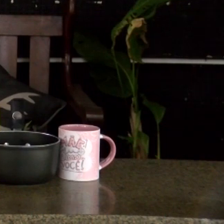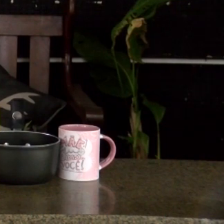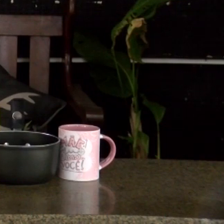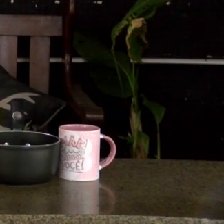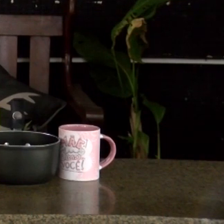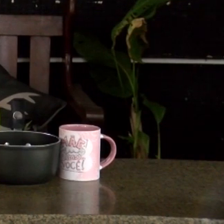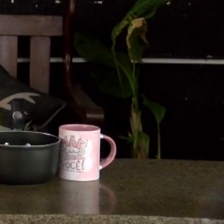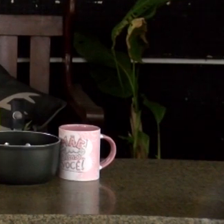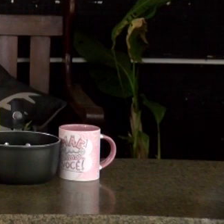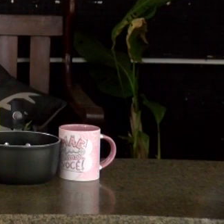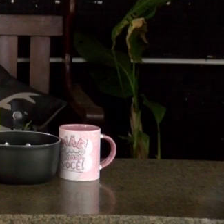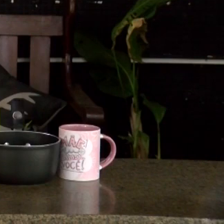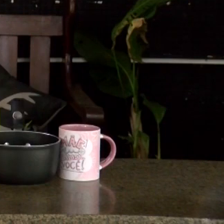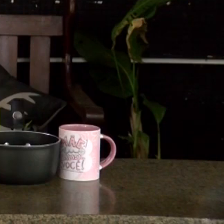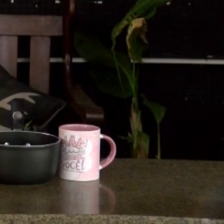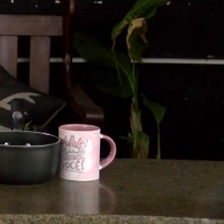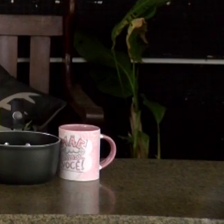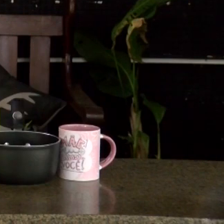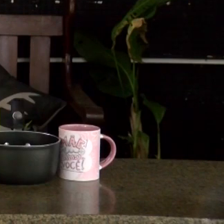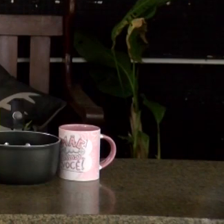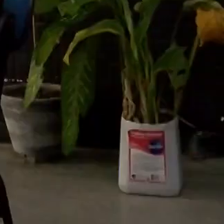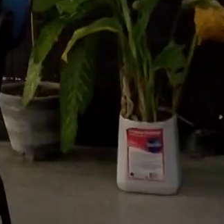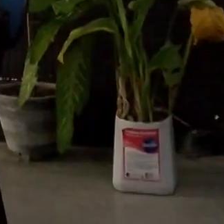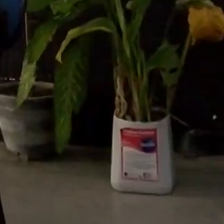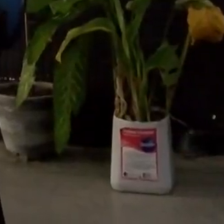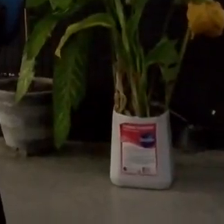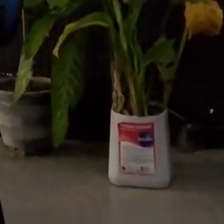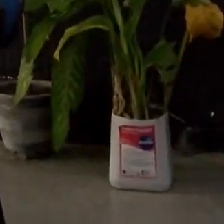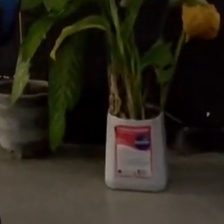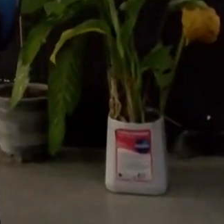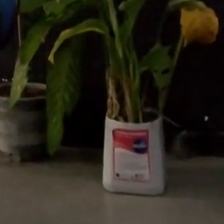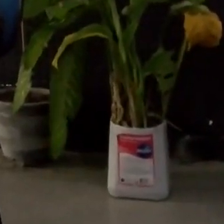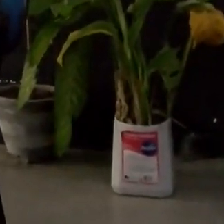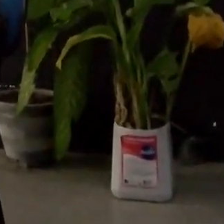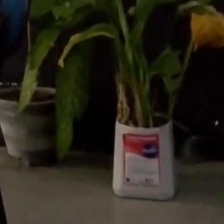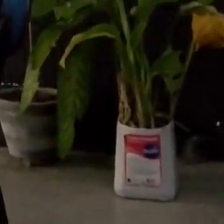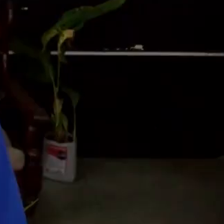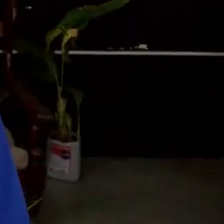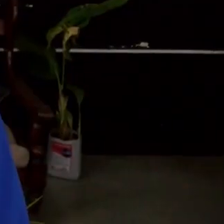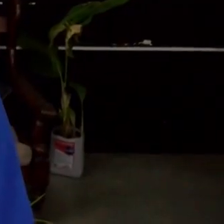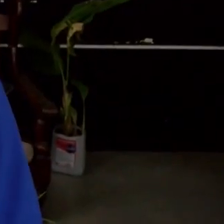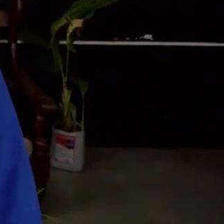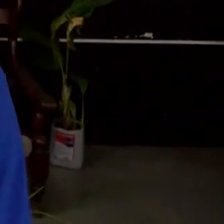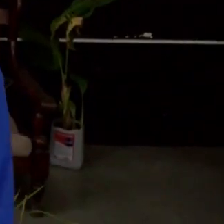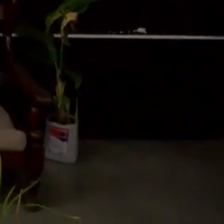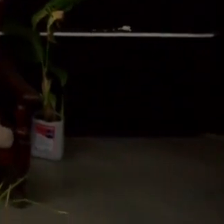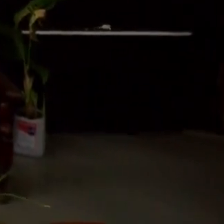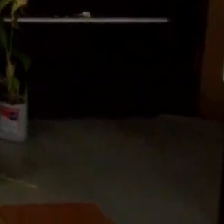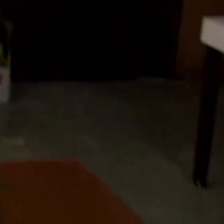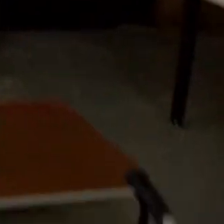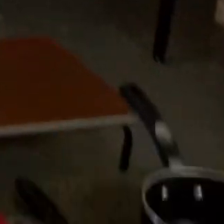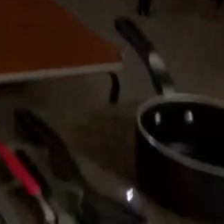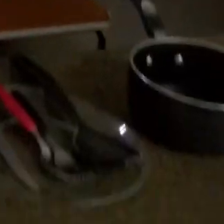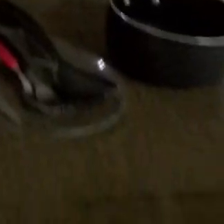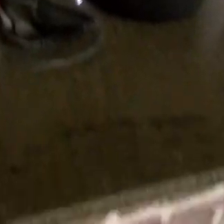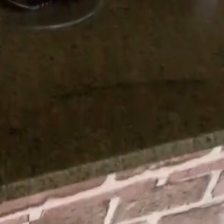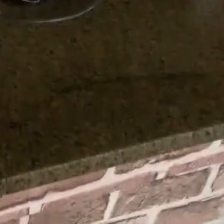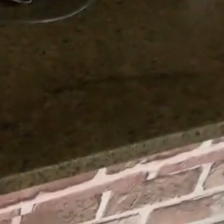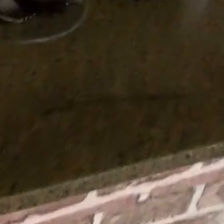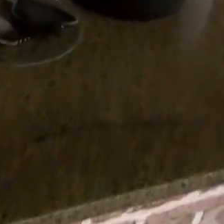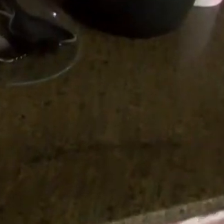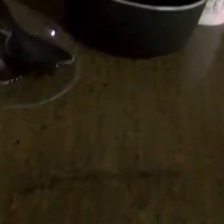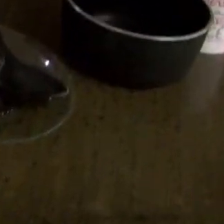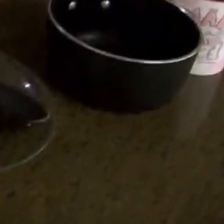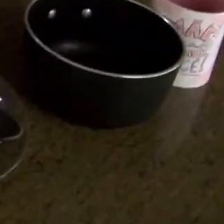ficar deliciosa. Vamos lá? Vamos começar. A gente agora vai pegar 1 bananinha e